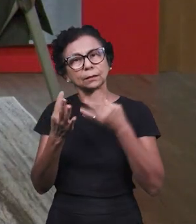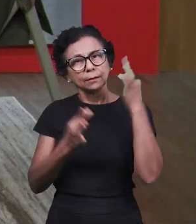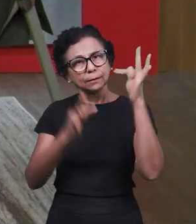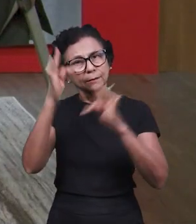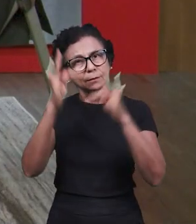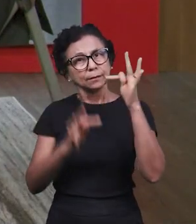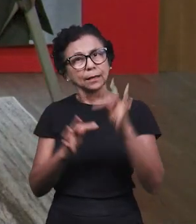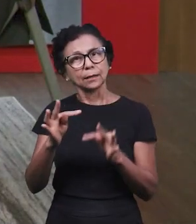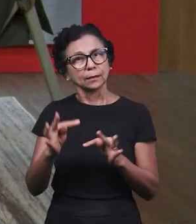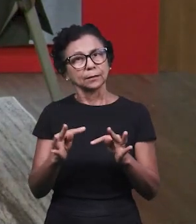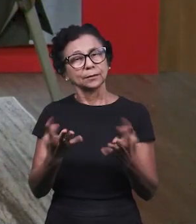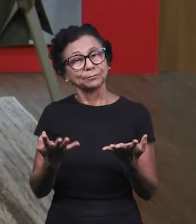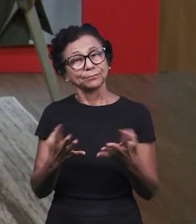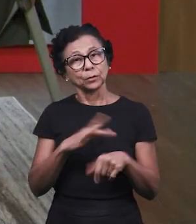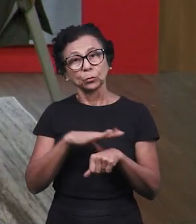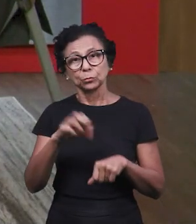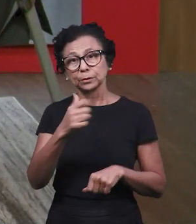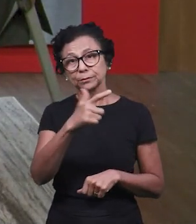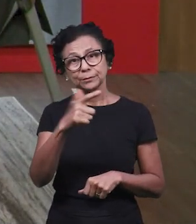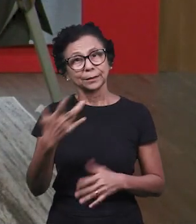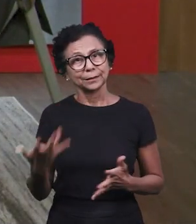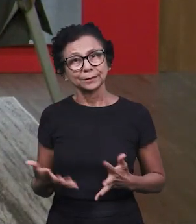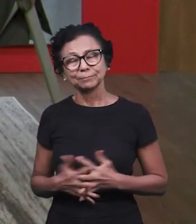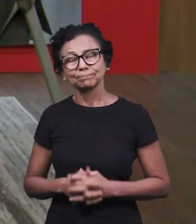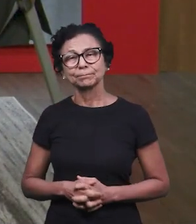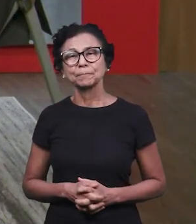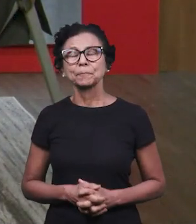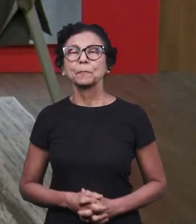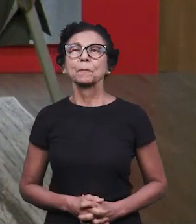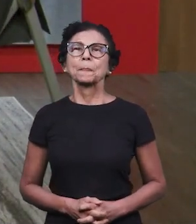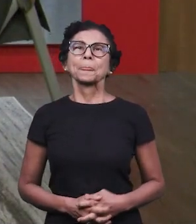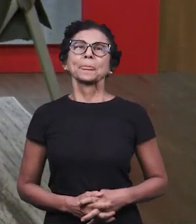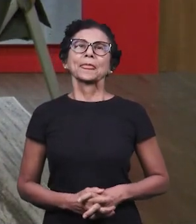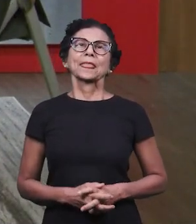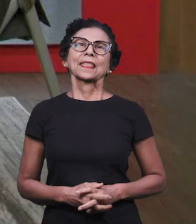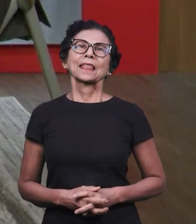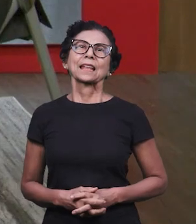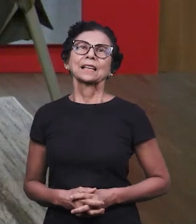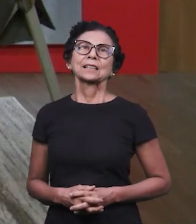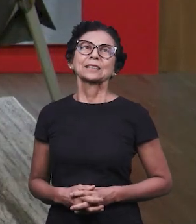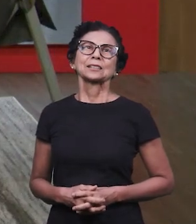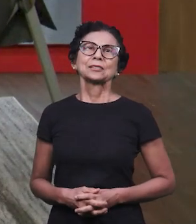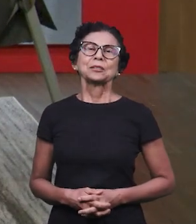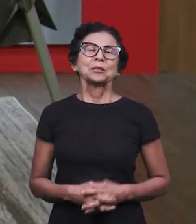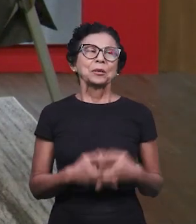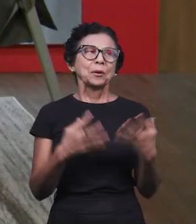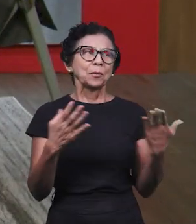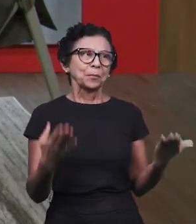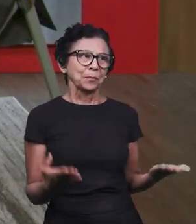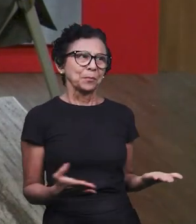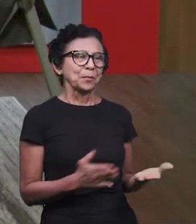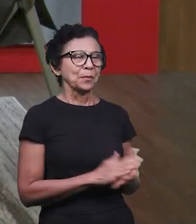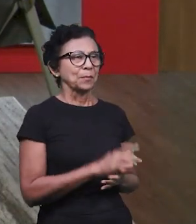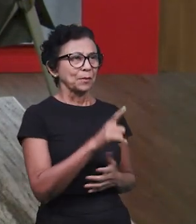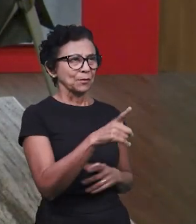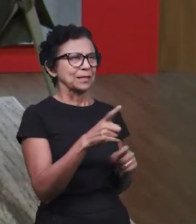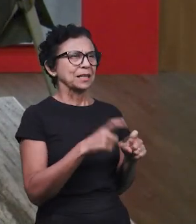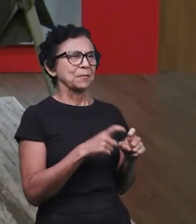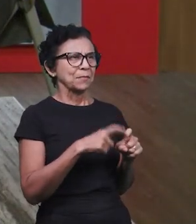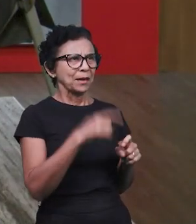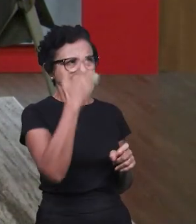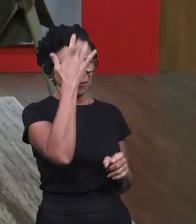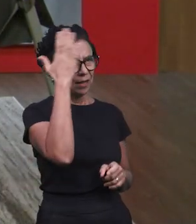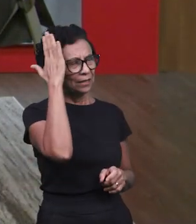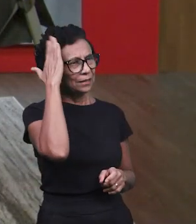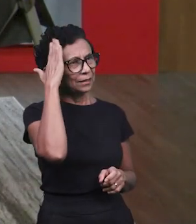comigo sobre essa parte, né? Que coisa é assim, para a medicina é mais fácil entender, para nós, né, o leigo no assunto,